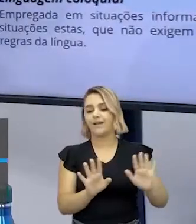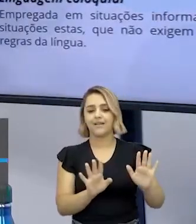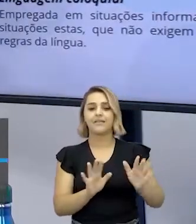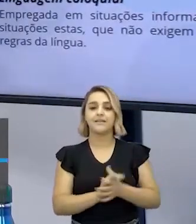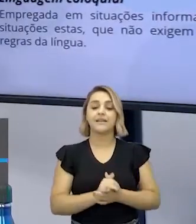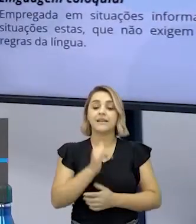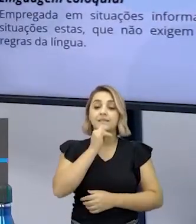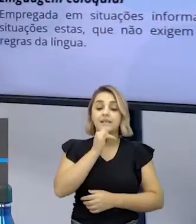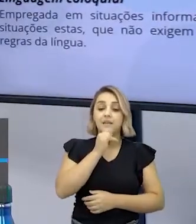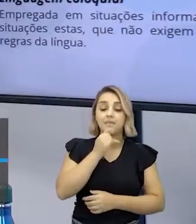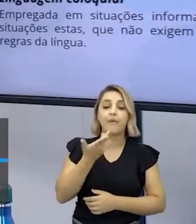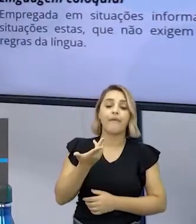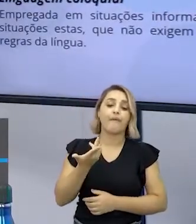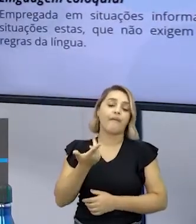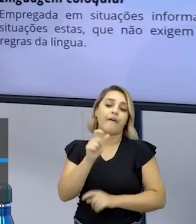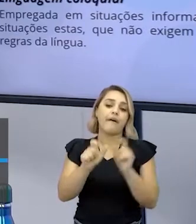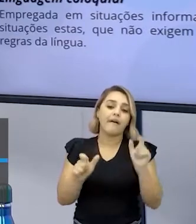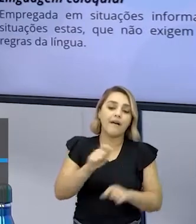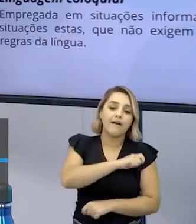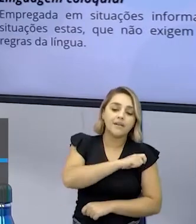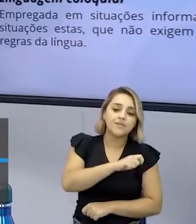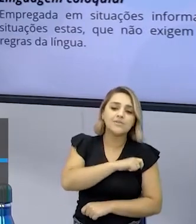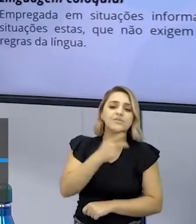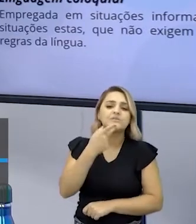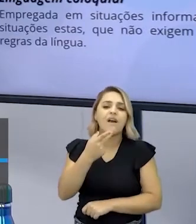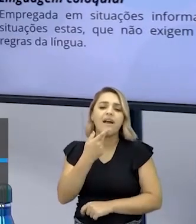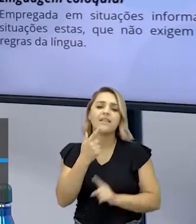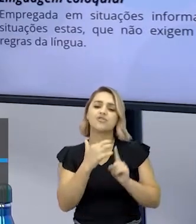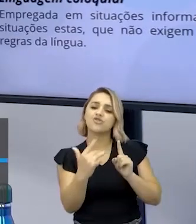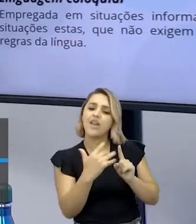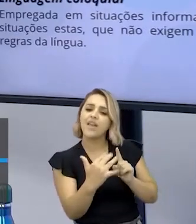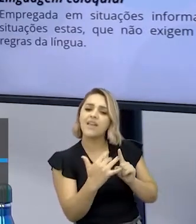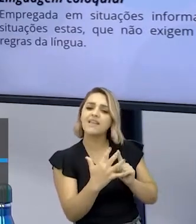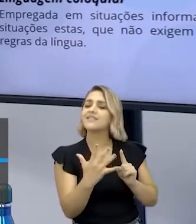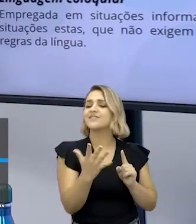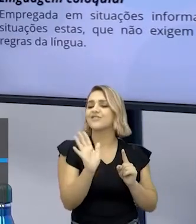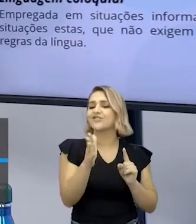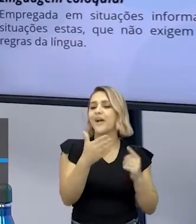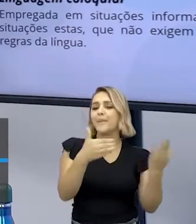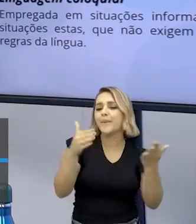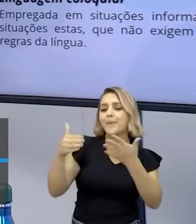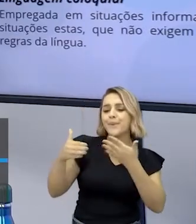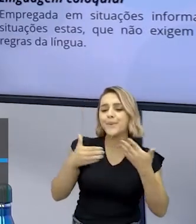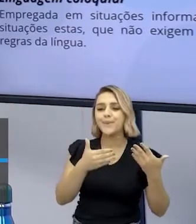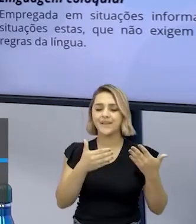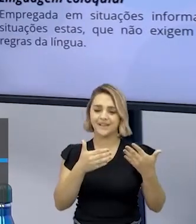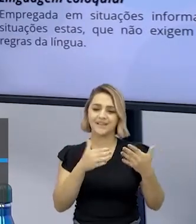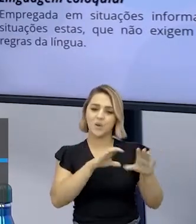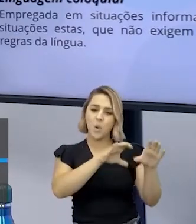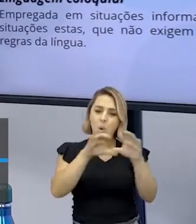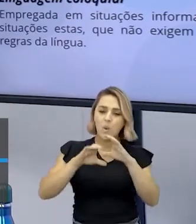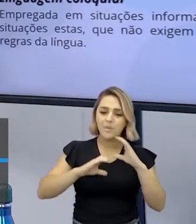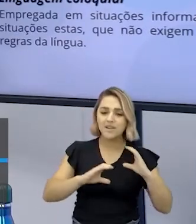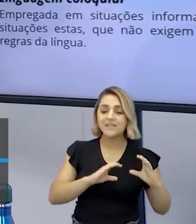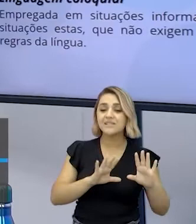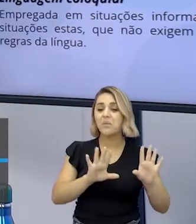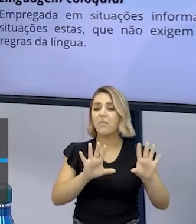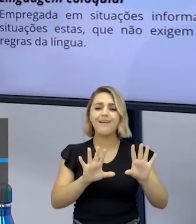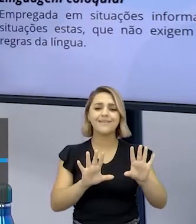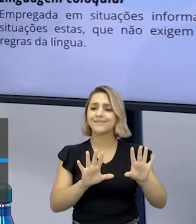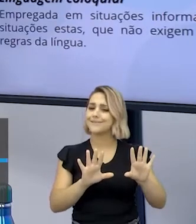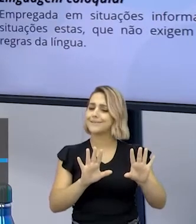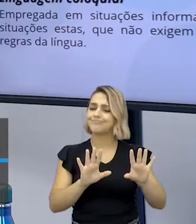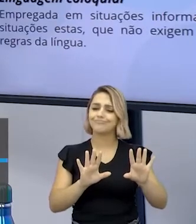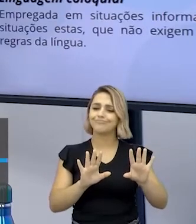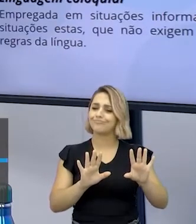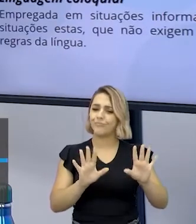quando a gente desenvolve esse assunto com eles sempre falam de gírias, né? Então, ele sempre traz ali para gírias, mas vai muito além,